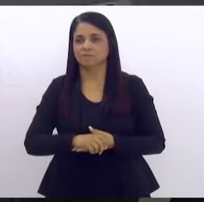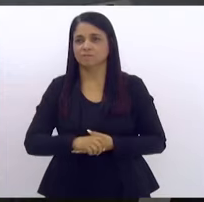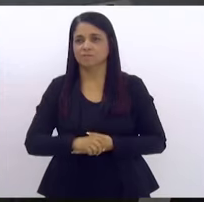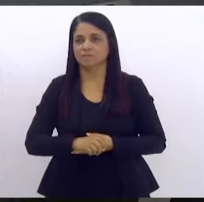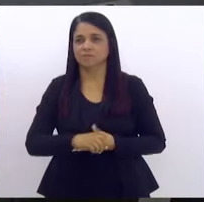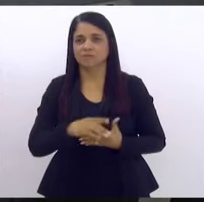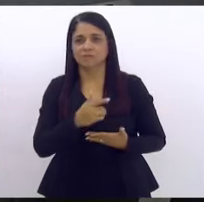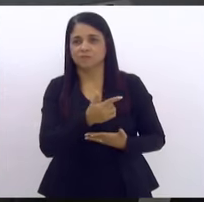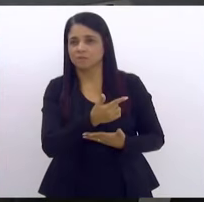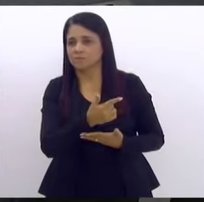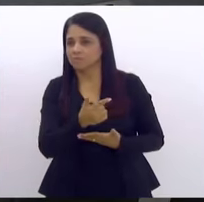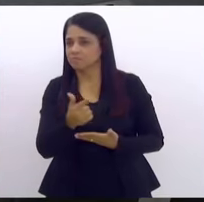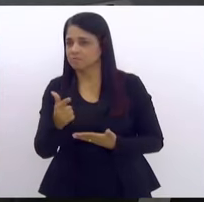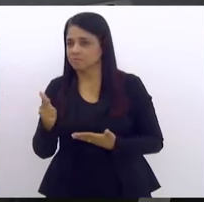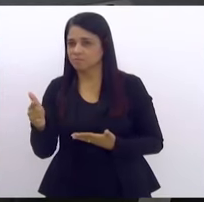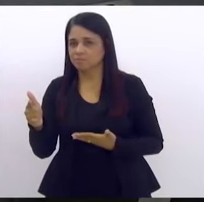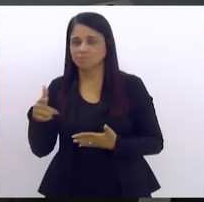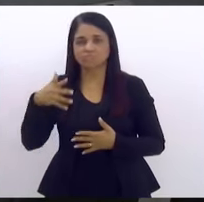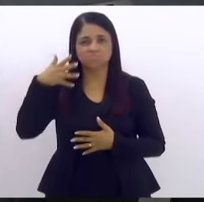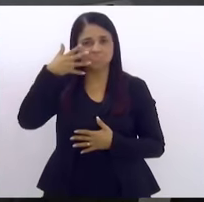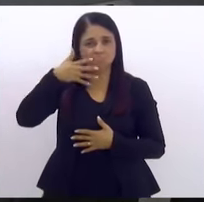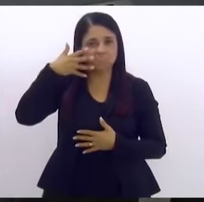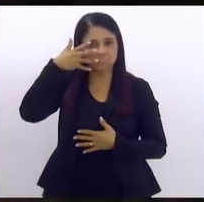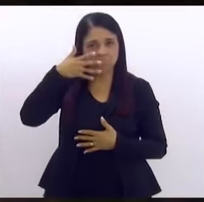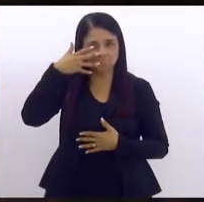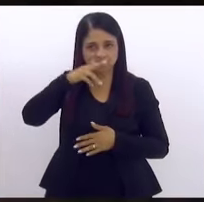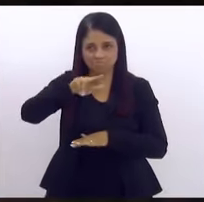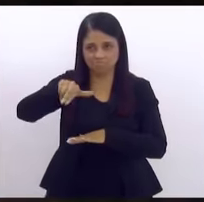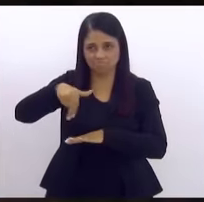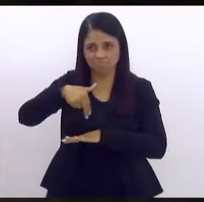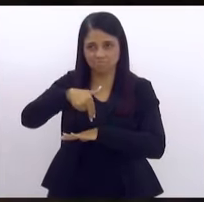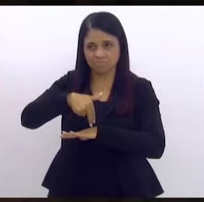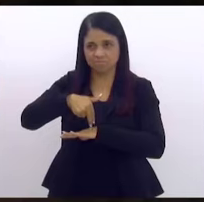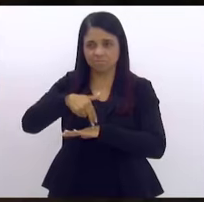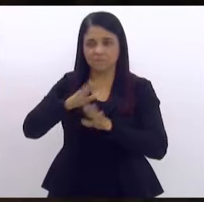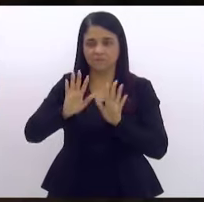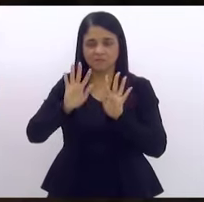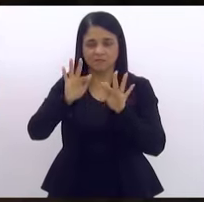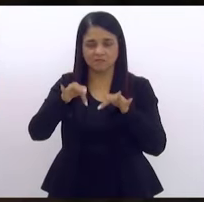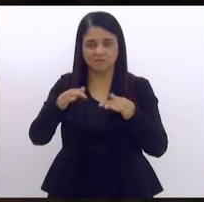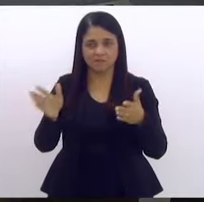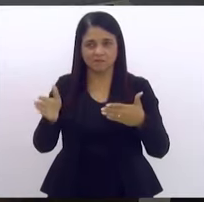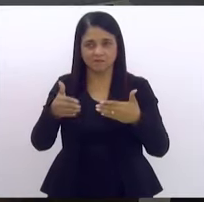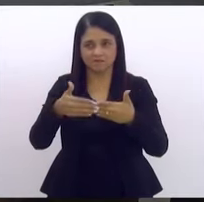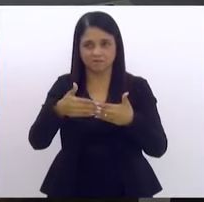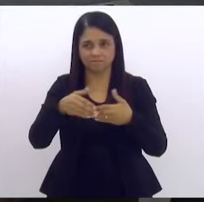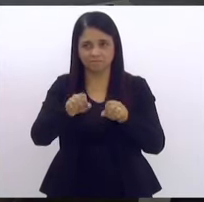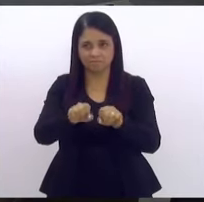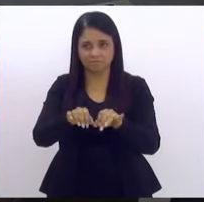Não havendo mais quem queira fazer uso da palavra, está encerrada a sessão.